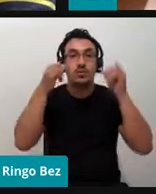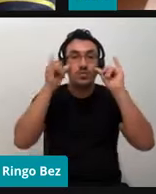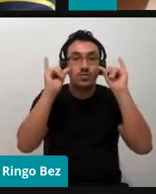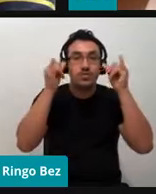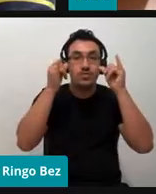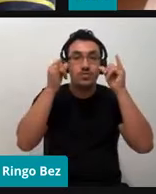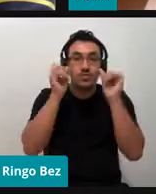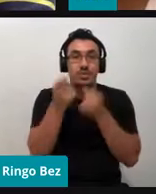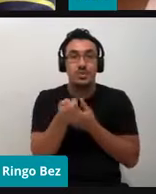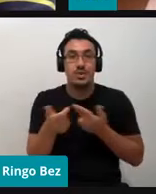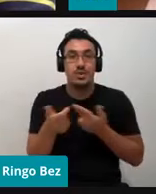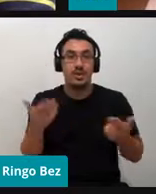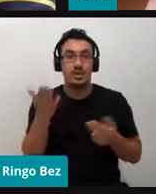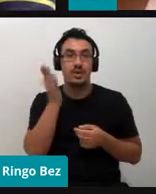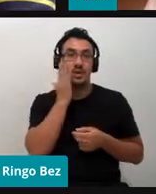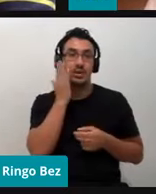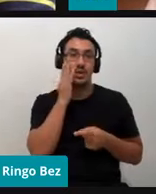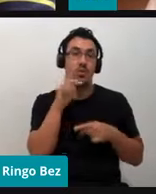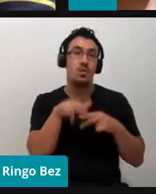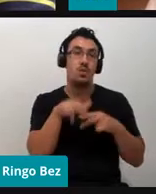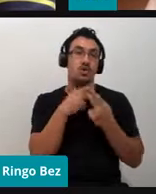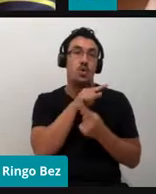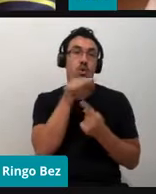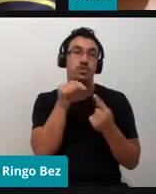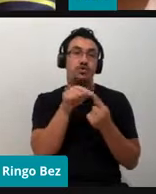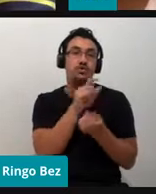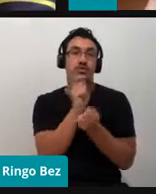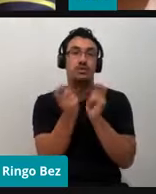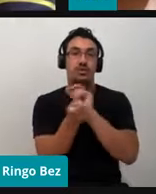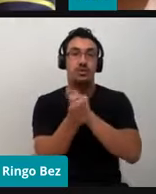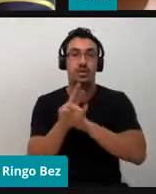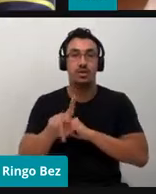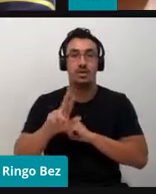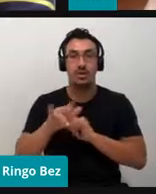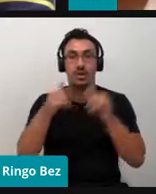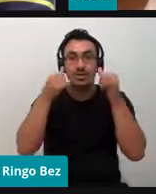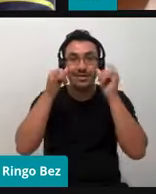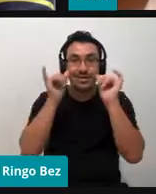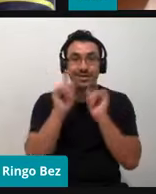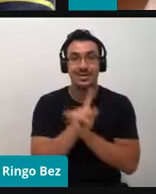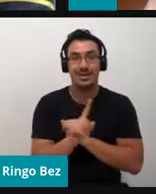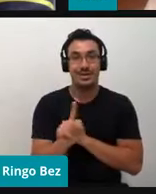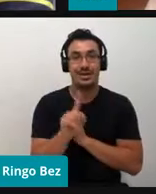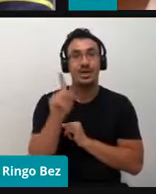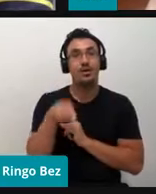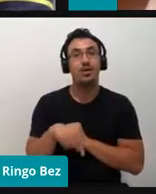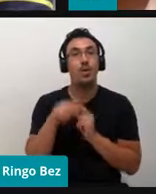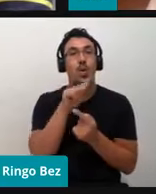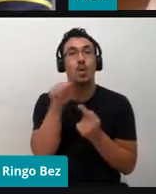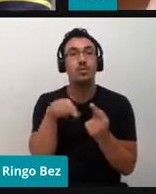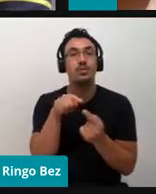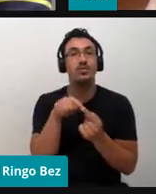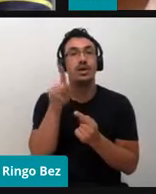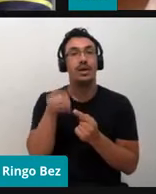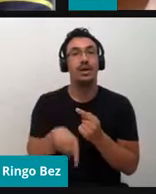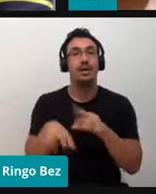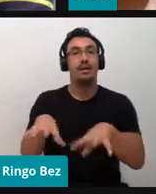hectare, porque a intenção dessa conversão não é a produtividade. A intenção dessa conversão é o domínio da